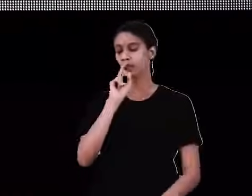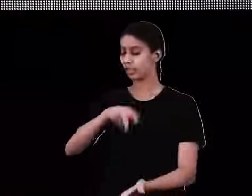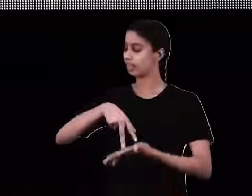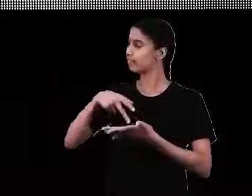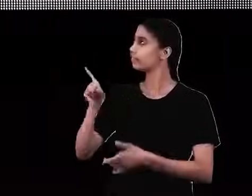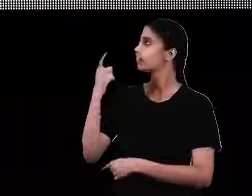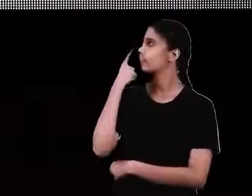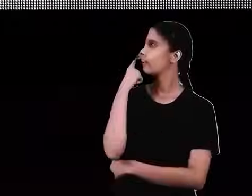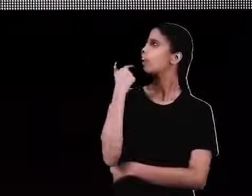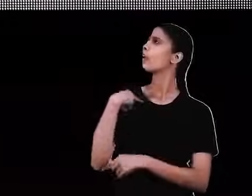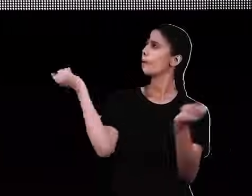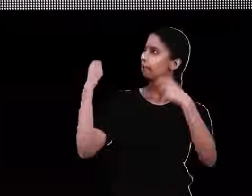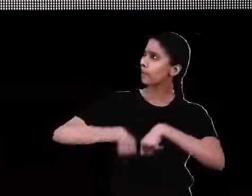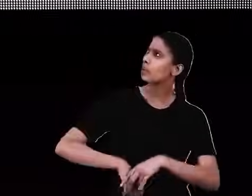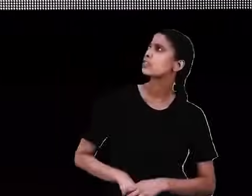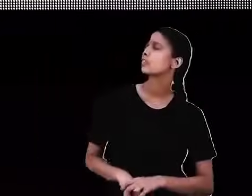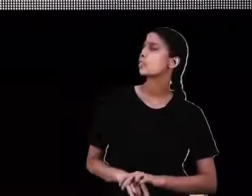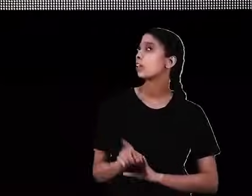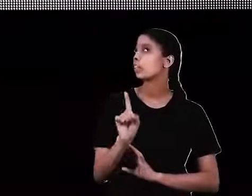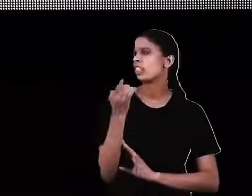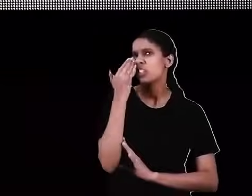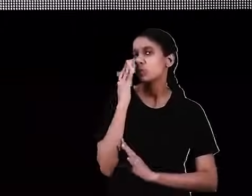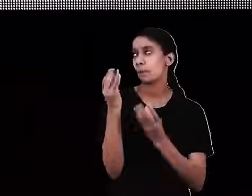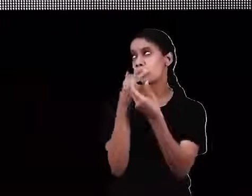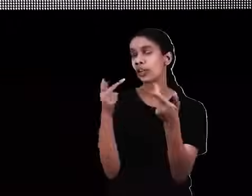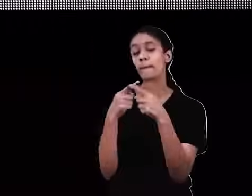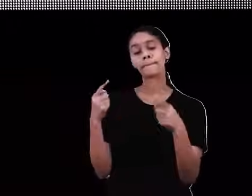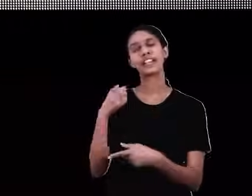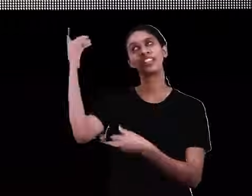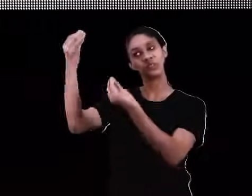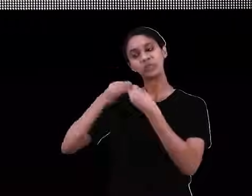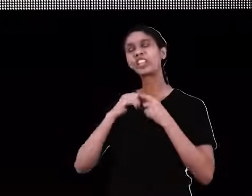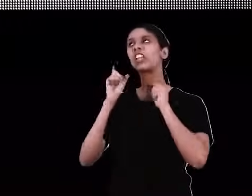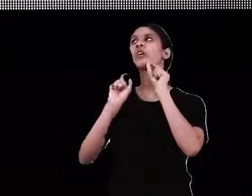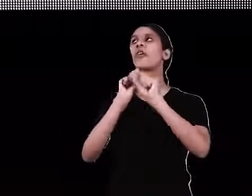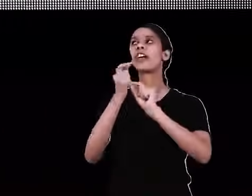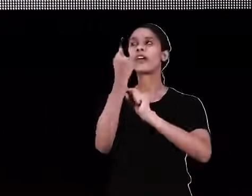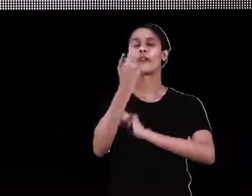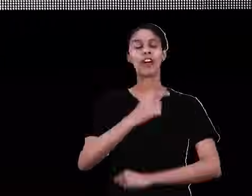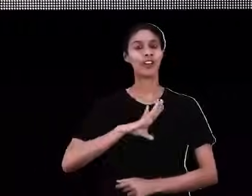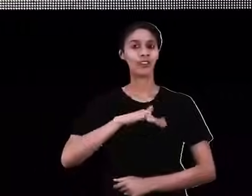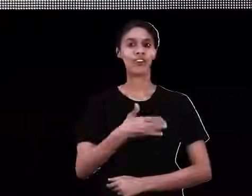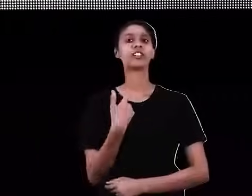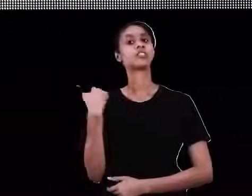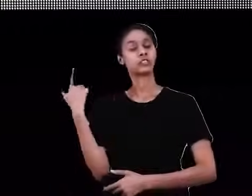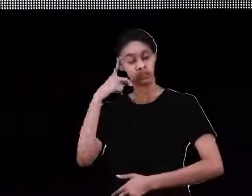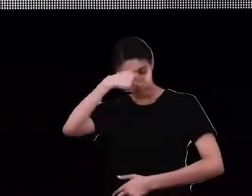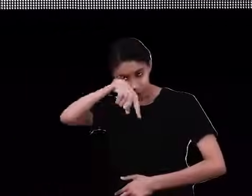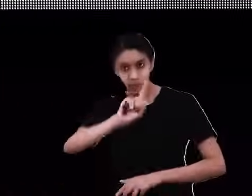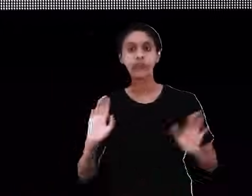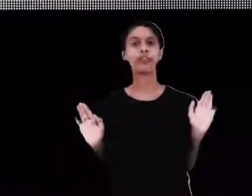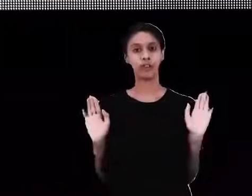rapaz, eu posso não saber muita coisa não, mas uma coisa Deus me deu, foi coragem. Eu vou atrás desse assassino, quem